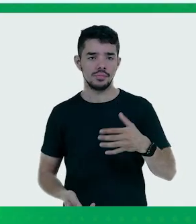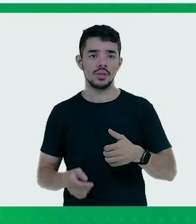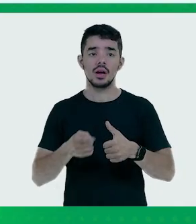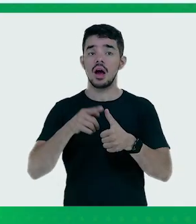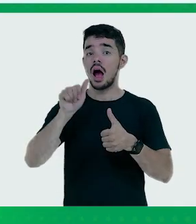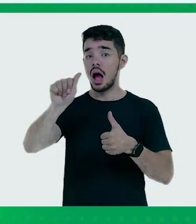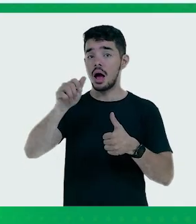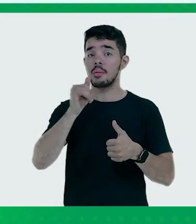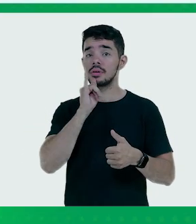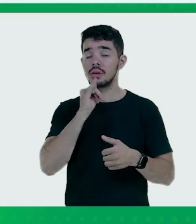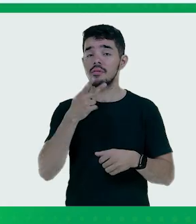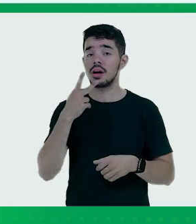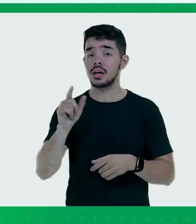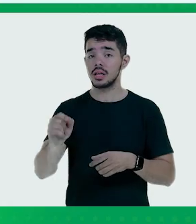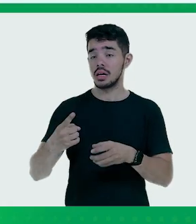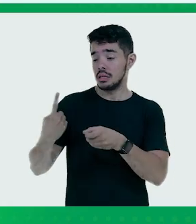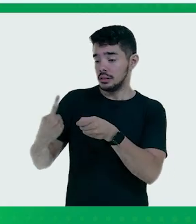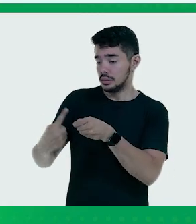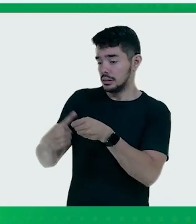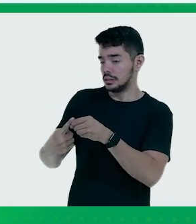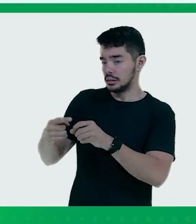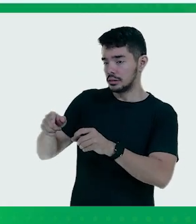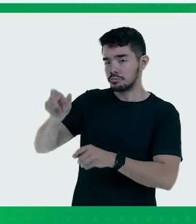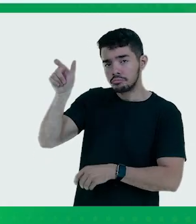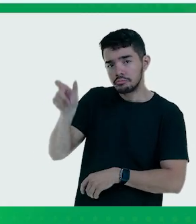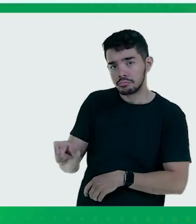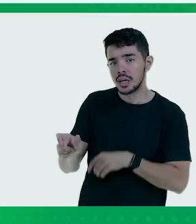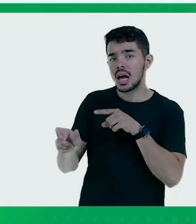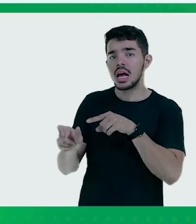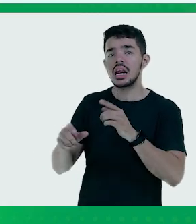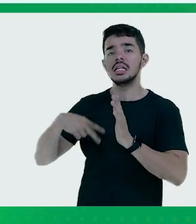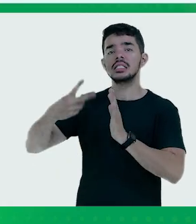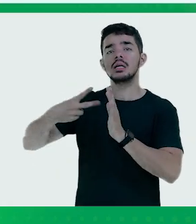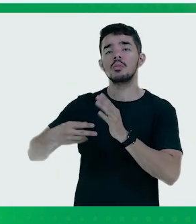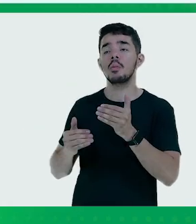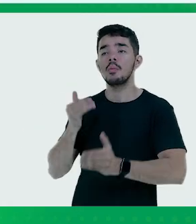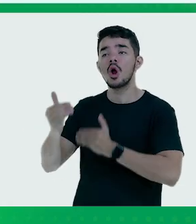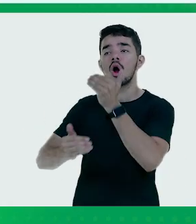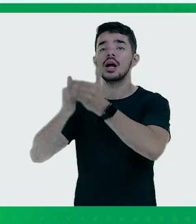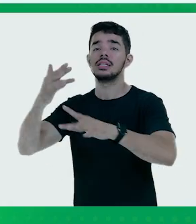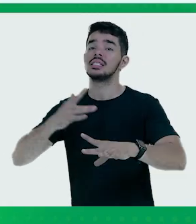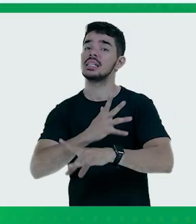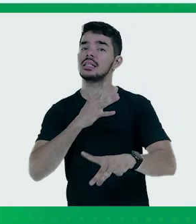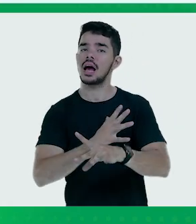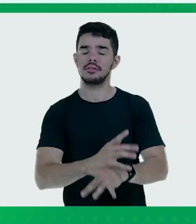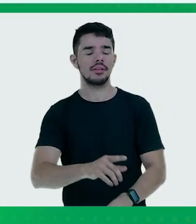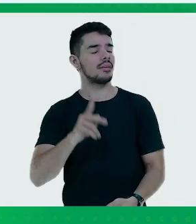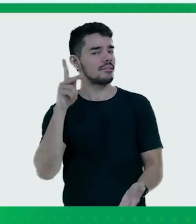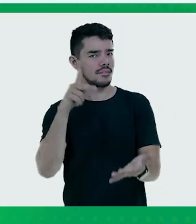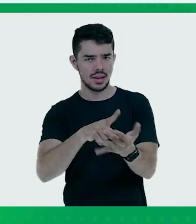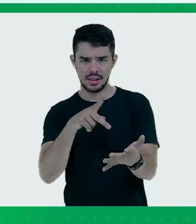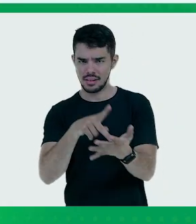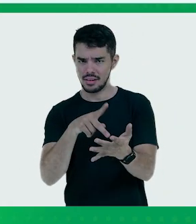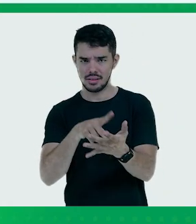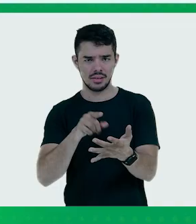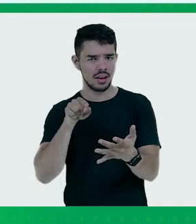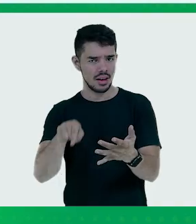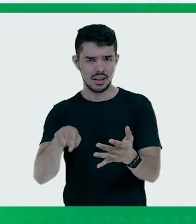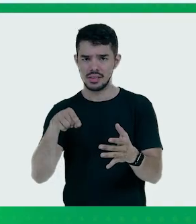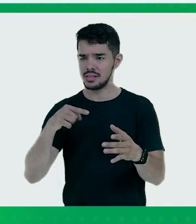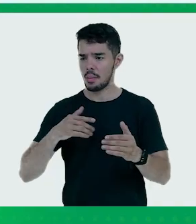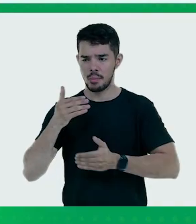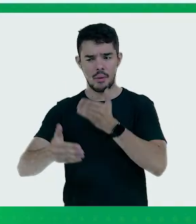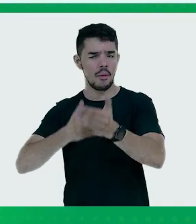A, por exemplo, diz que o sertanejo é símbolo do progresso urbano. Na verdade, esse progresso urbano ele não